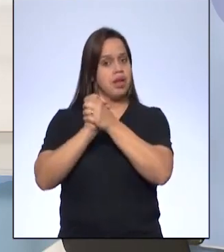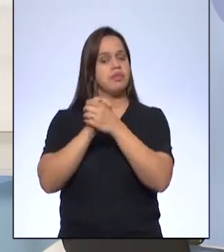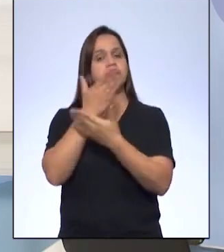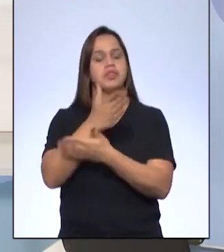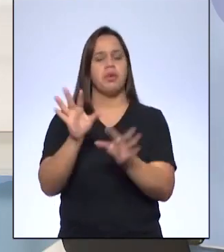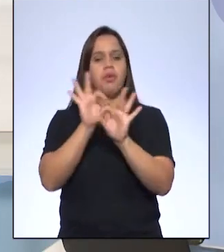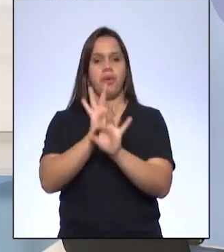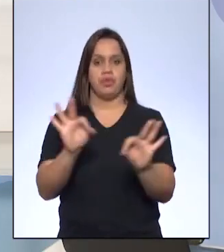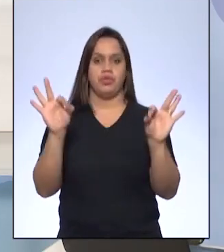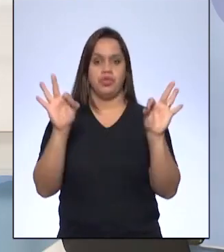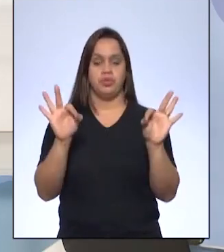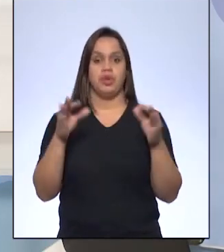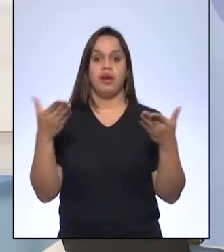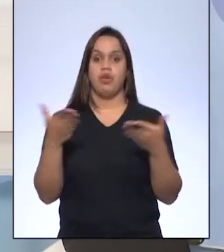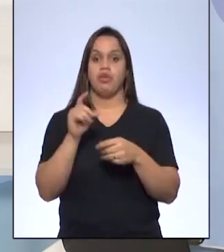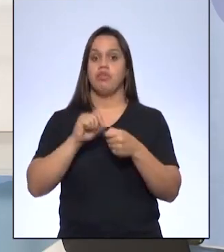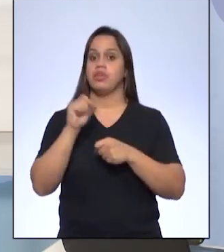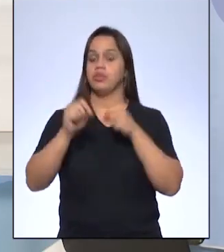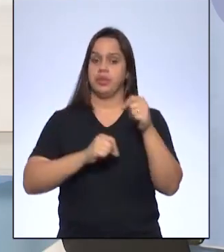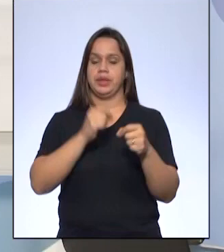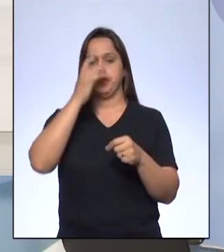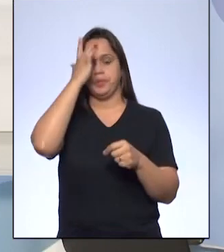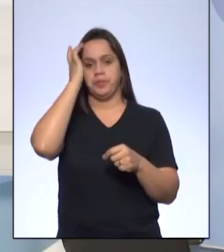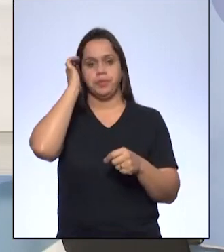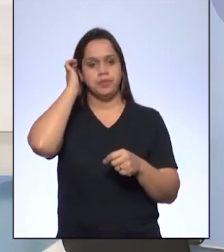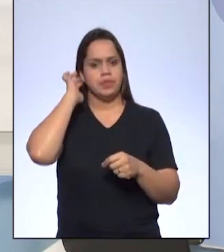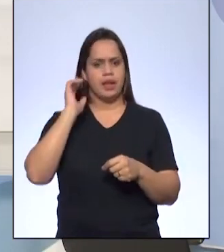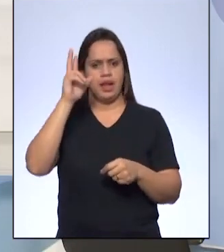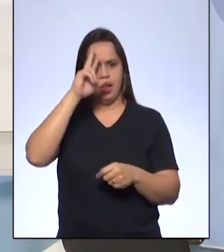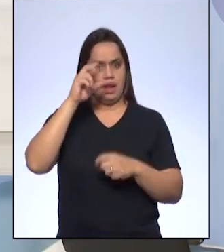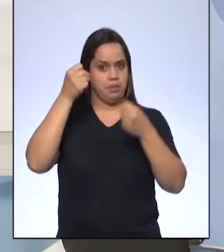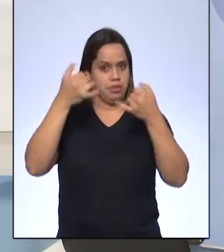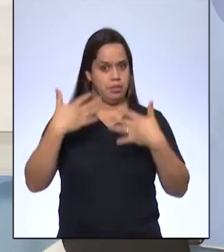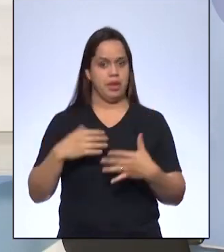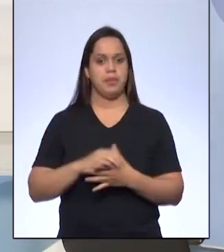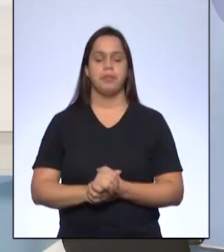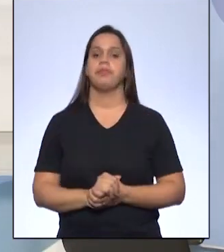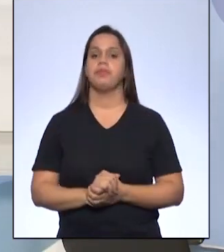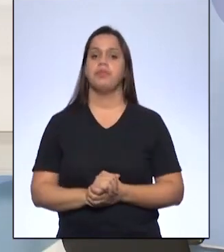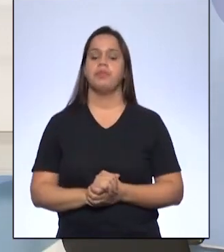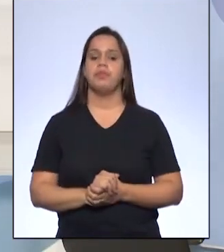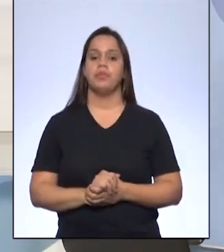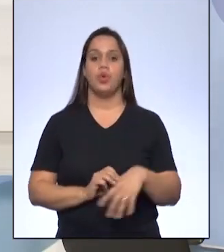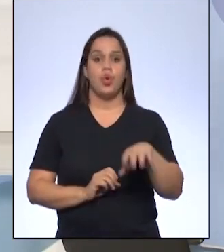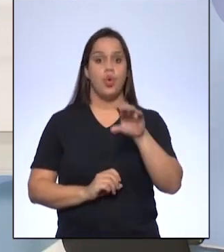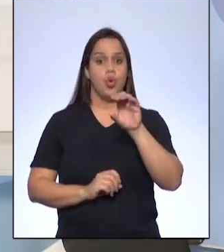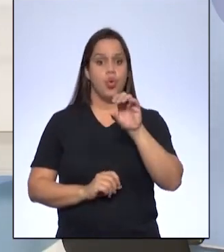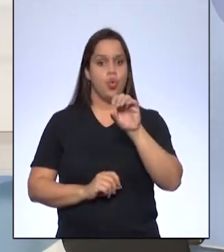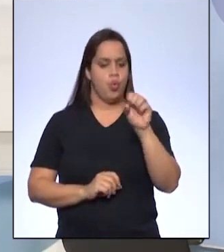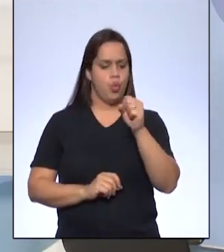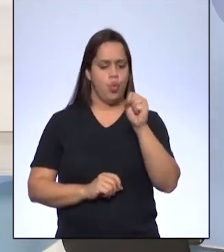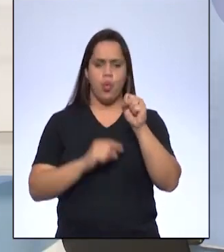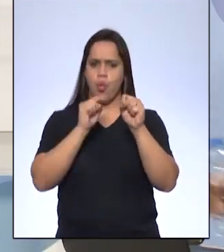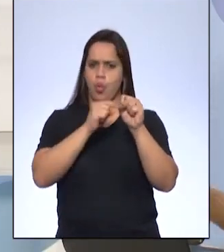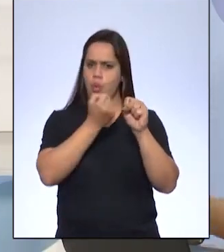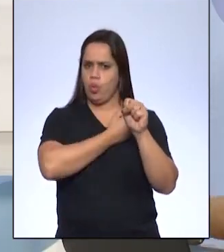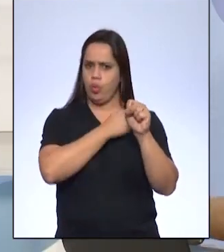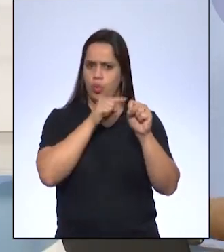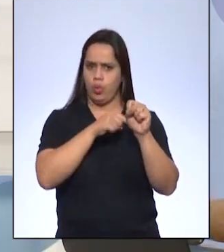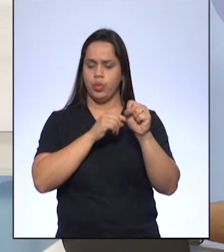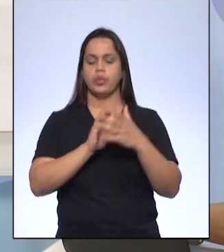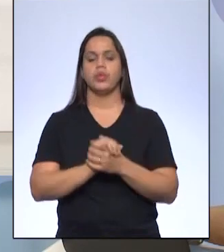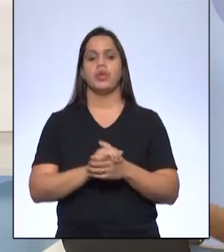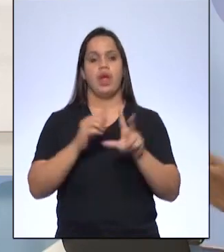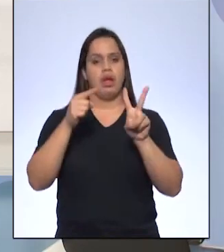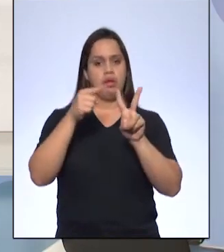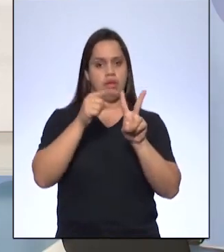ótimos. Então, o que eu vou fazer? Lembra aqui que eu falei? Vou pegar o 8, né, que é da raiz quadrada de